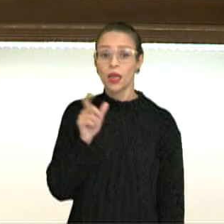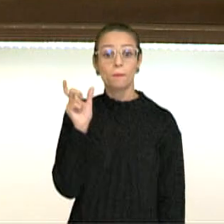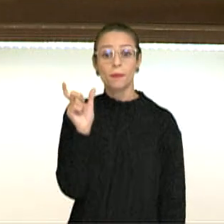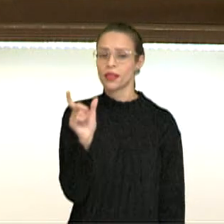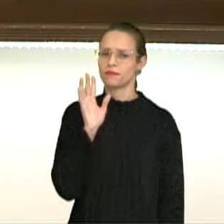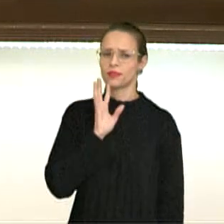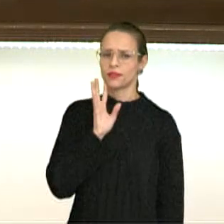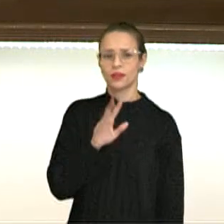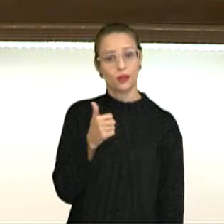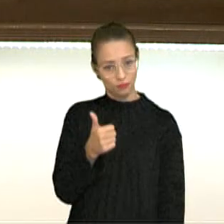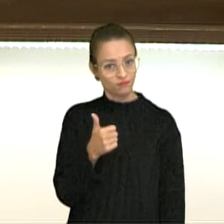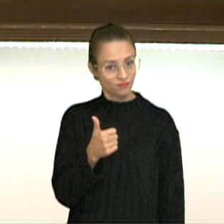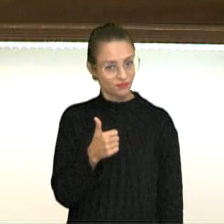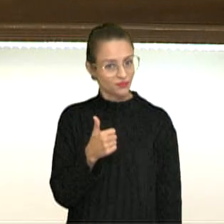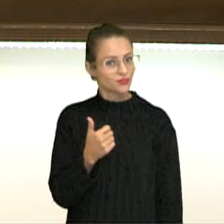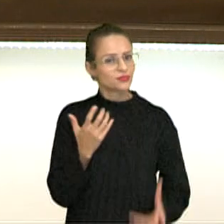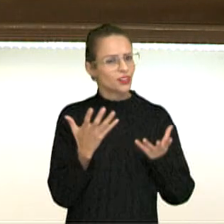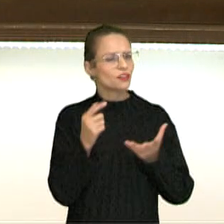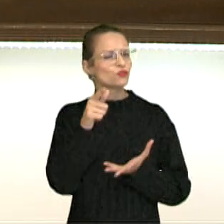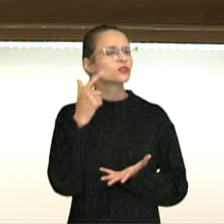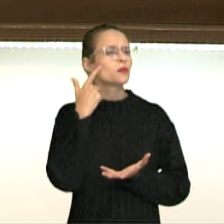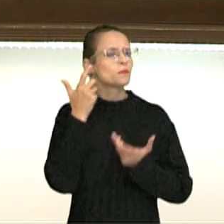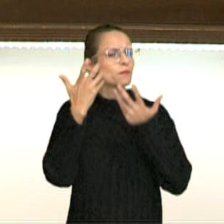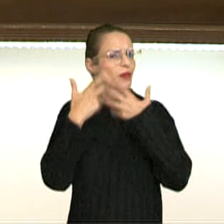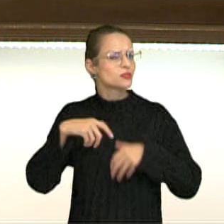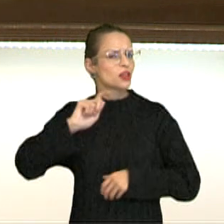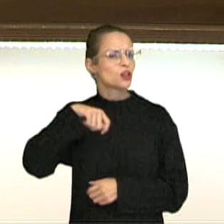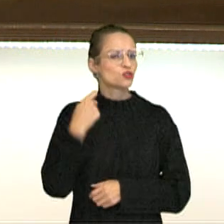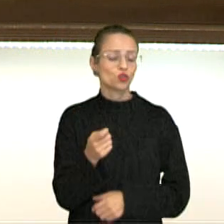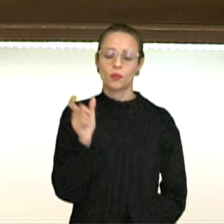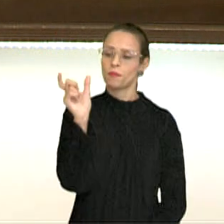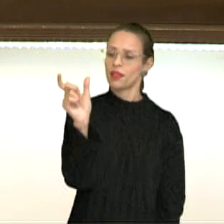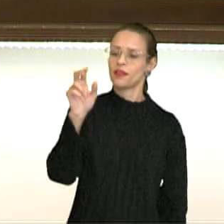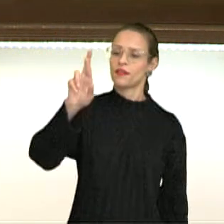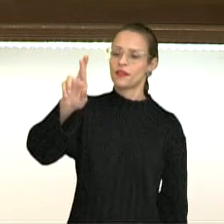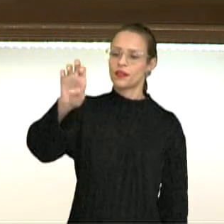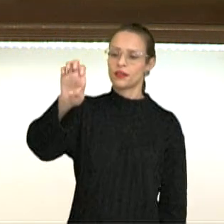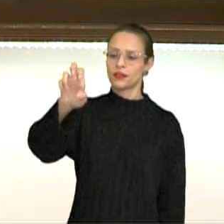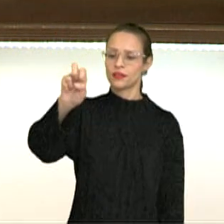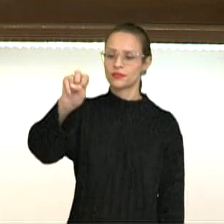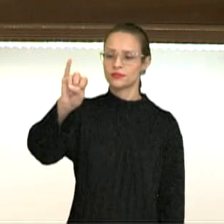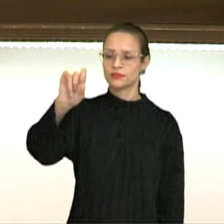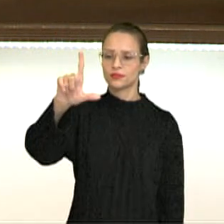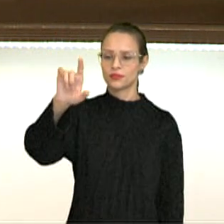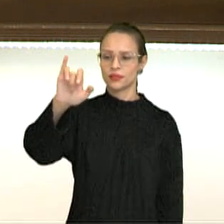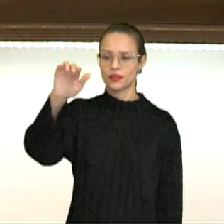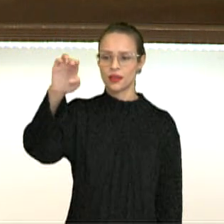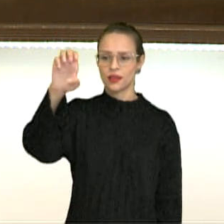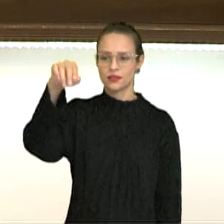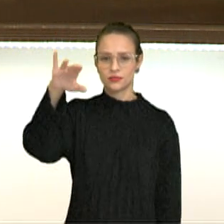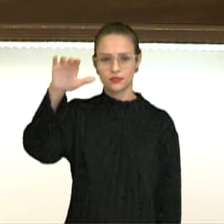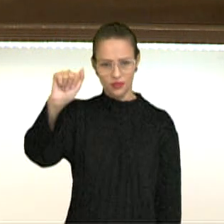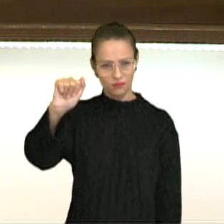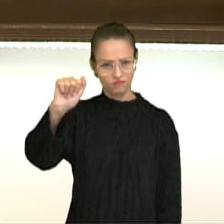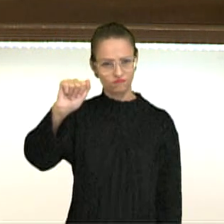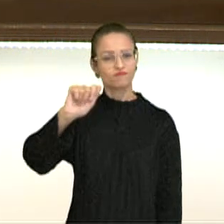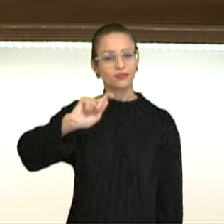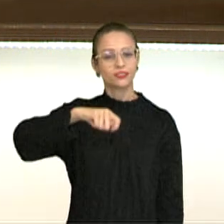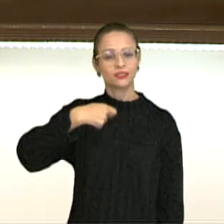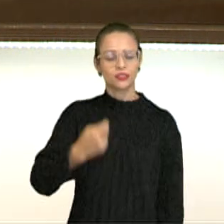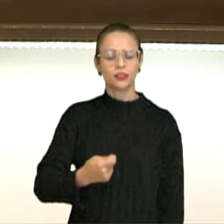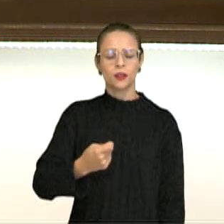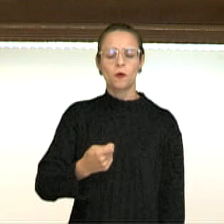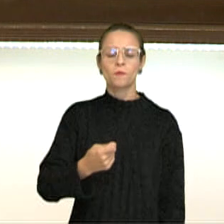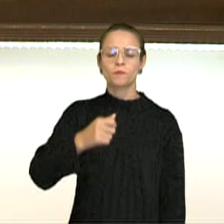essa, hein? Gostaria que você pensasse um pouquinho sobre essa palavra, resiliência, trouxesse ela para a sua vida, porque é